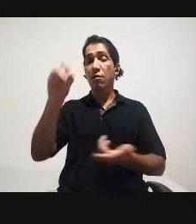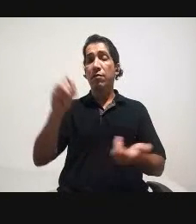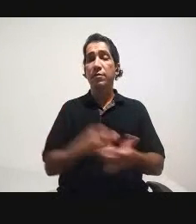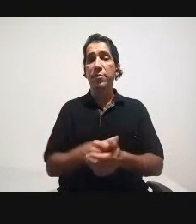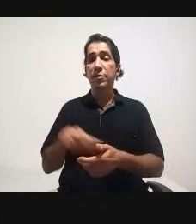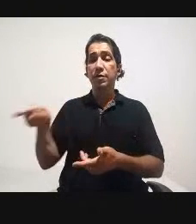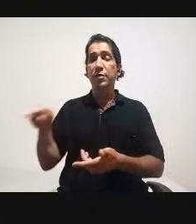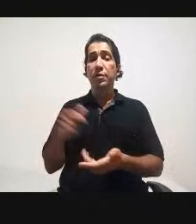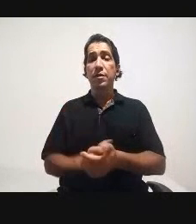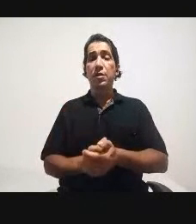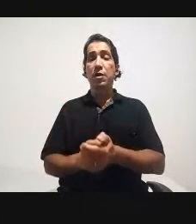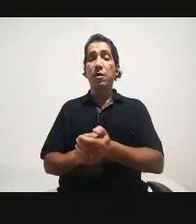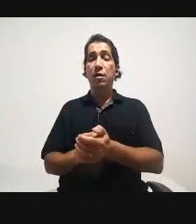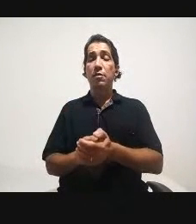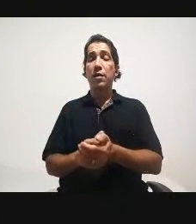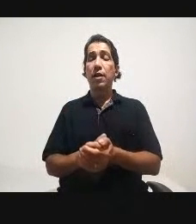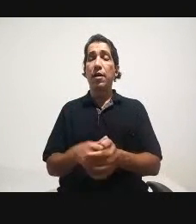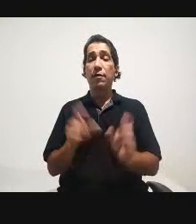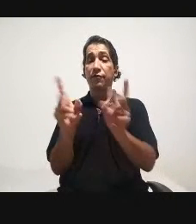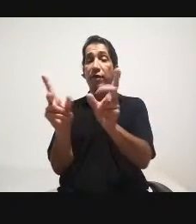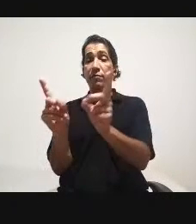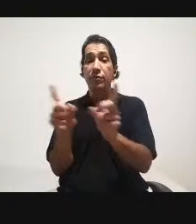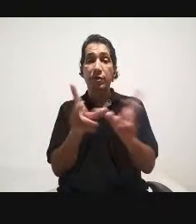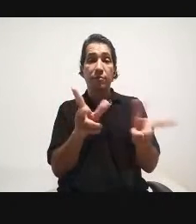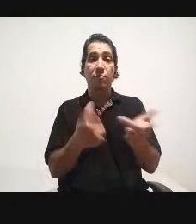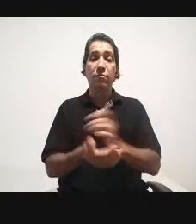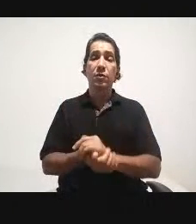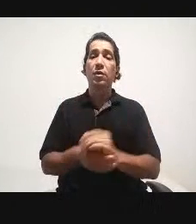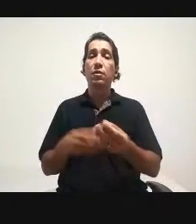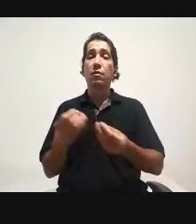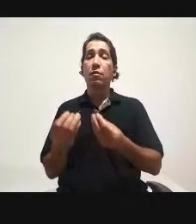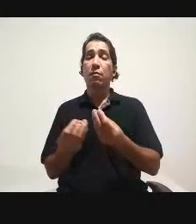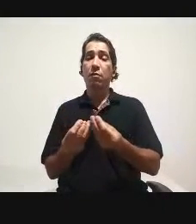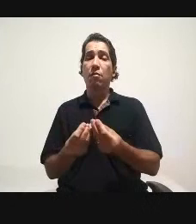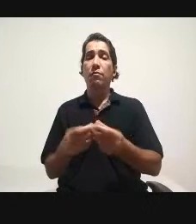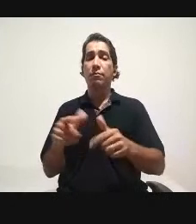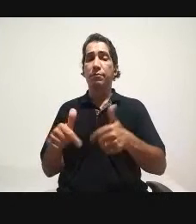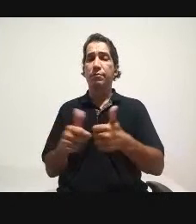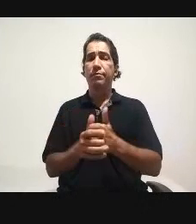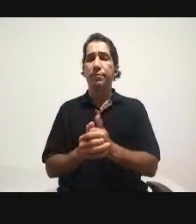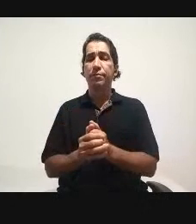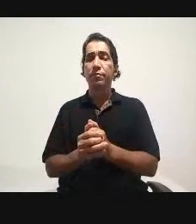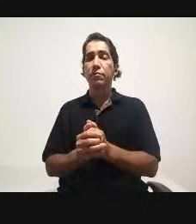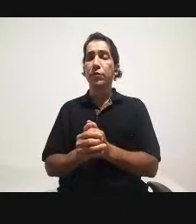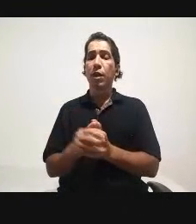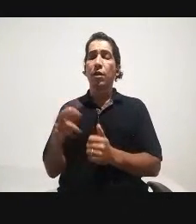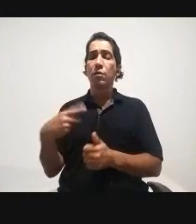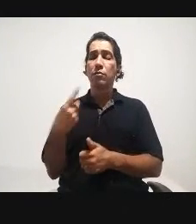trabalha autônomo, né? Então, veja, o que nós fizemos, né? Nós...